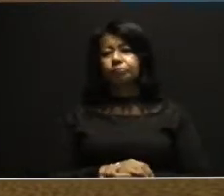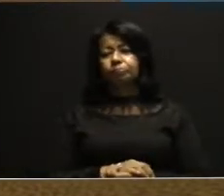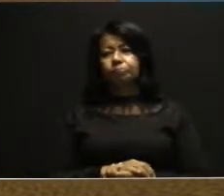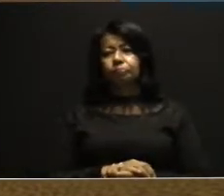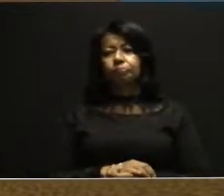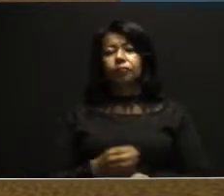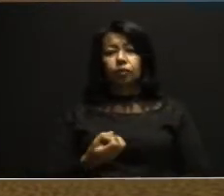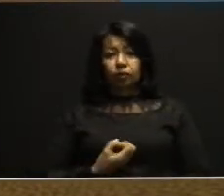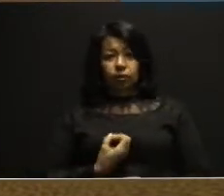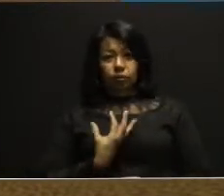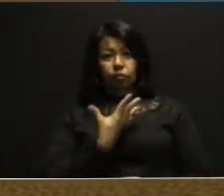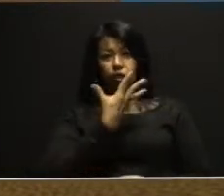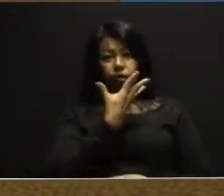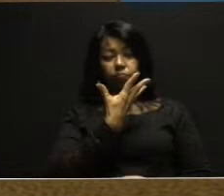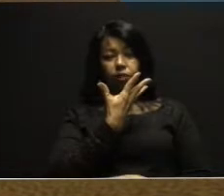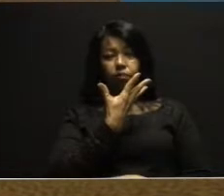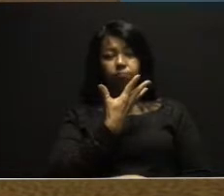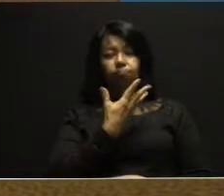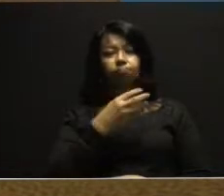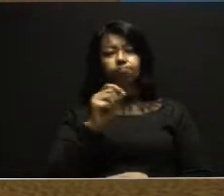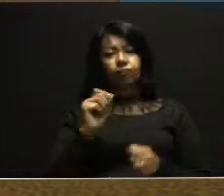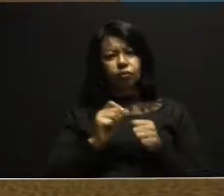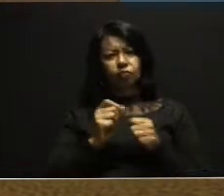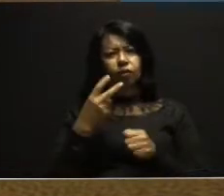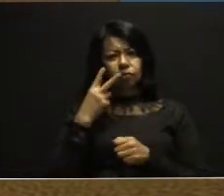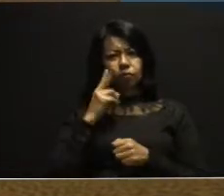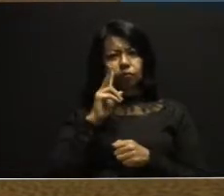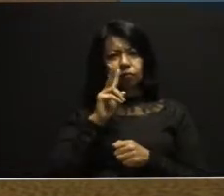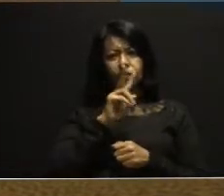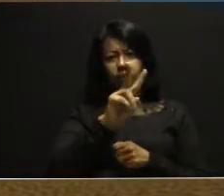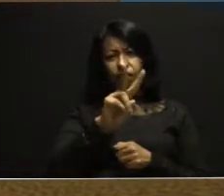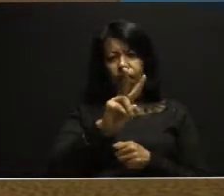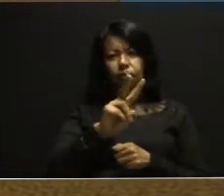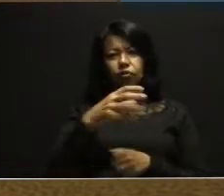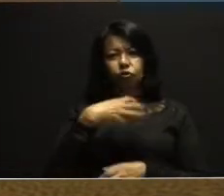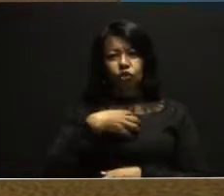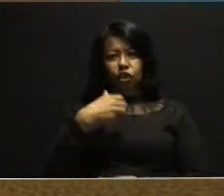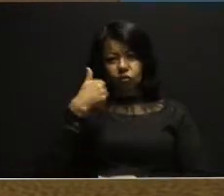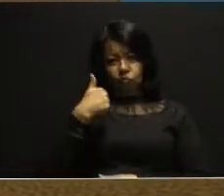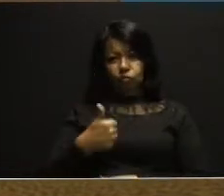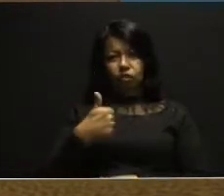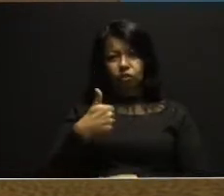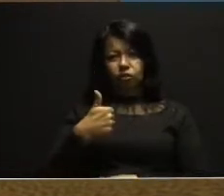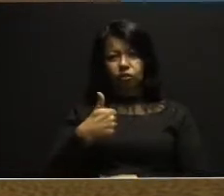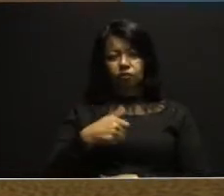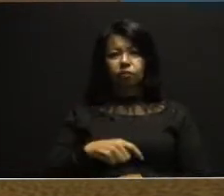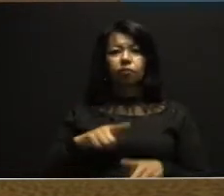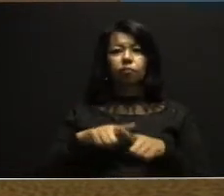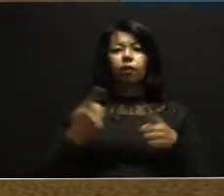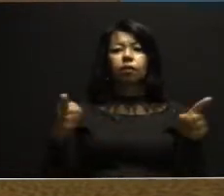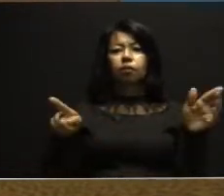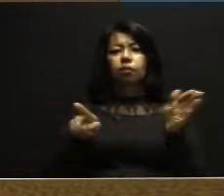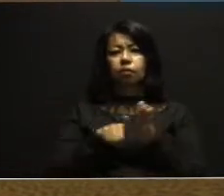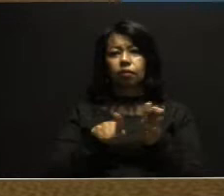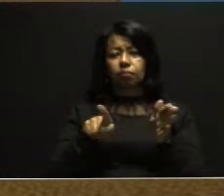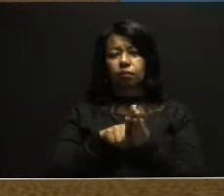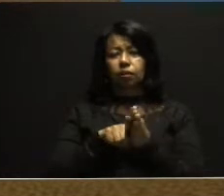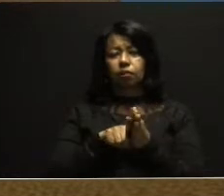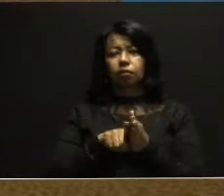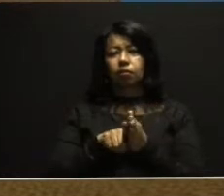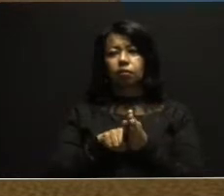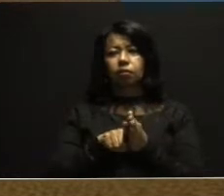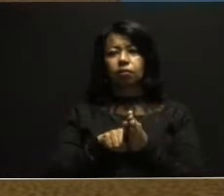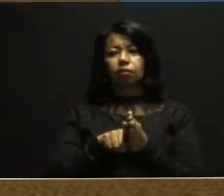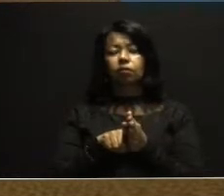Então, esse poema nos inspira a olhar por essa visão positiva, mas, ao mesmo tempo, nos empenha, né,